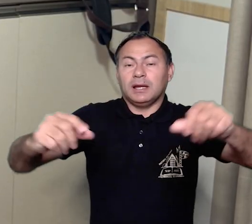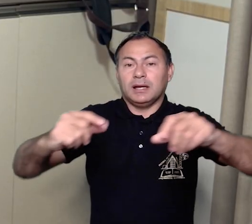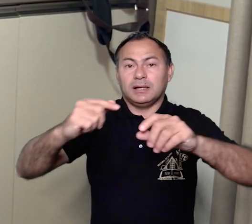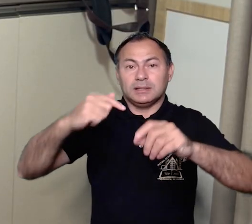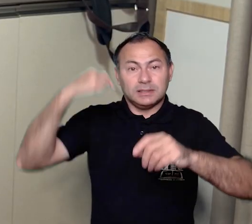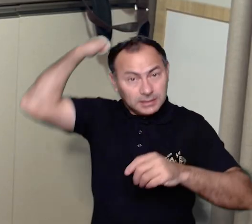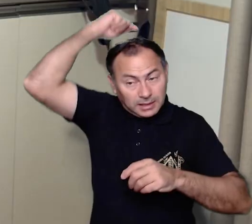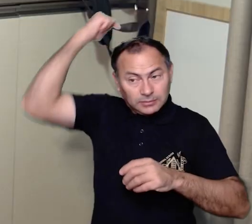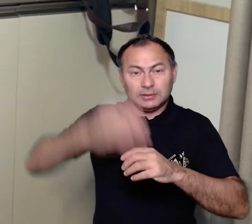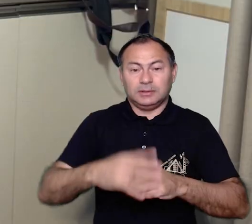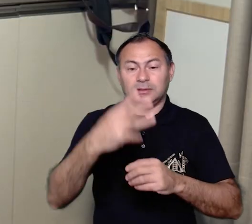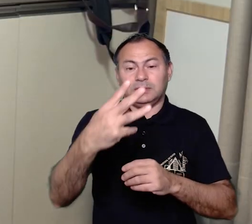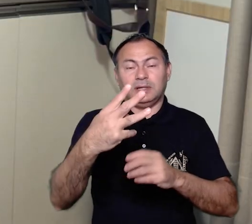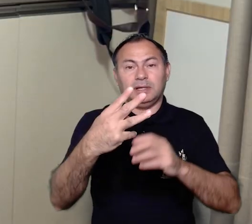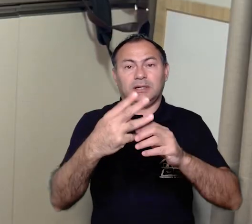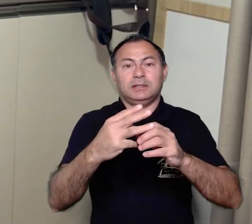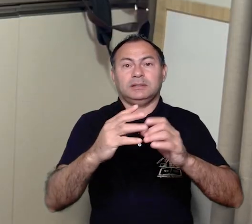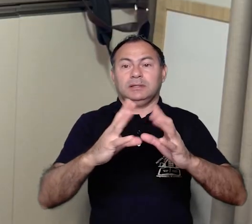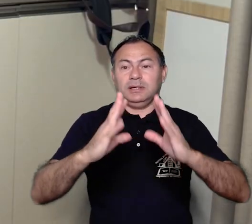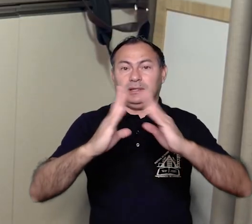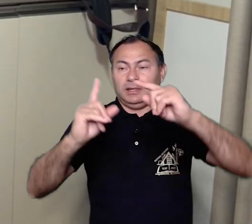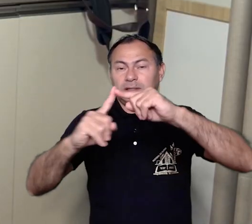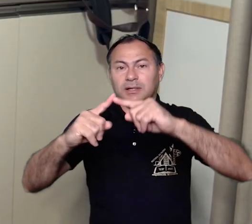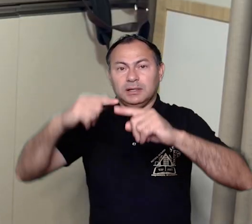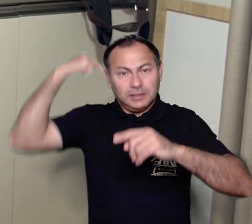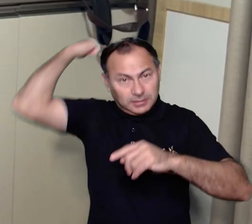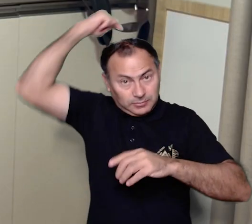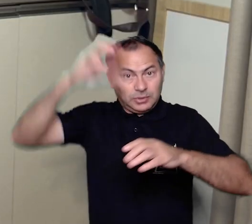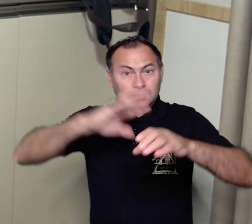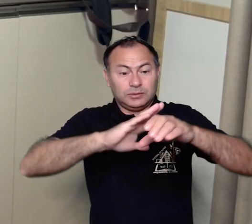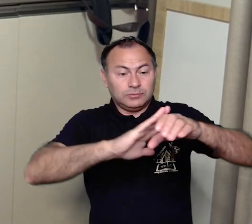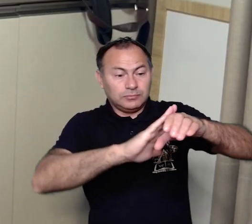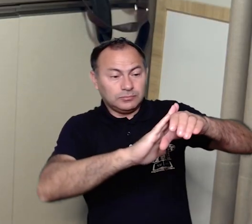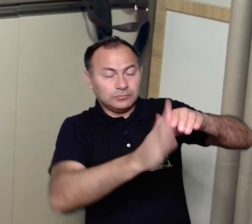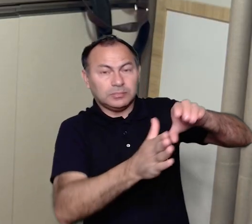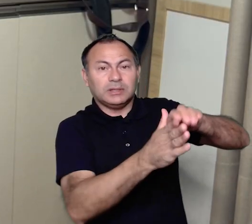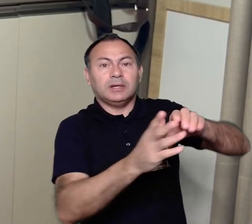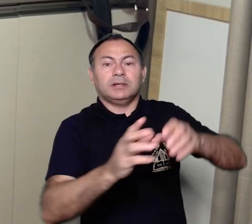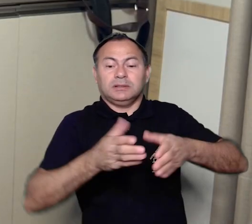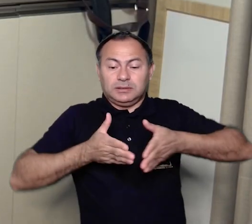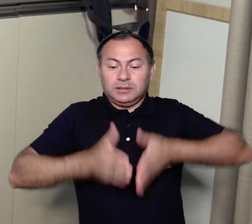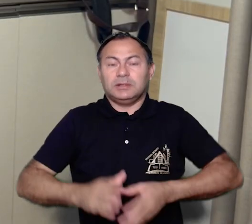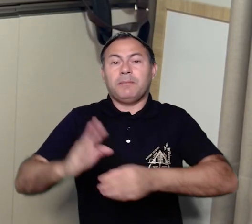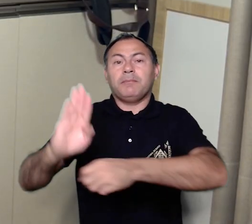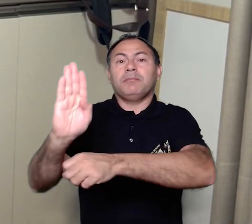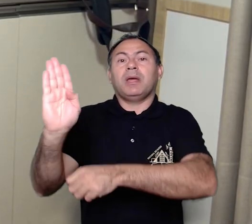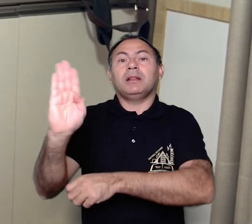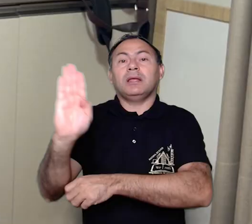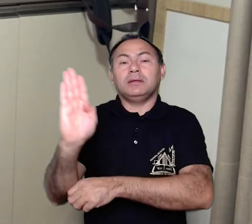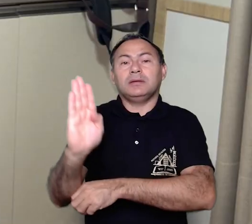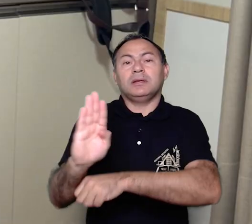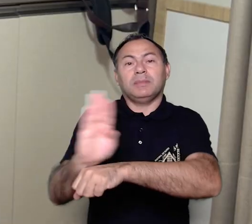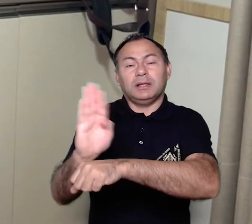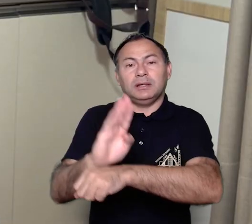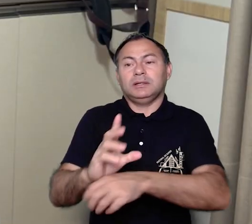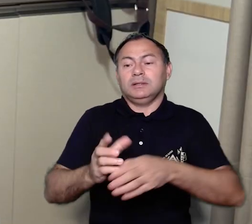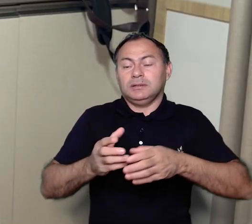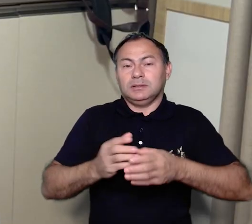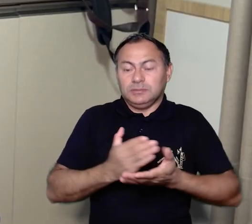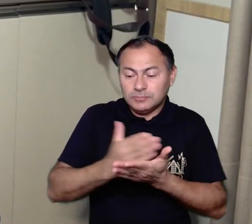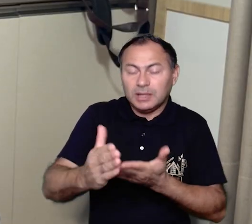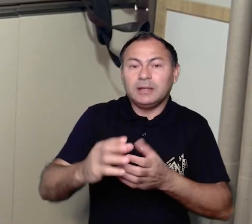3 basílicas do Santo Sepulcro em Jerusalém, da Natividade em Belém, da Anunciação em